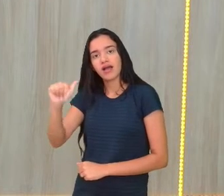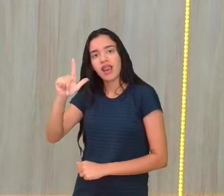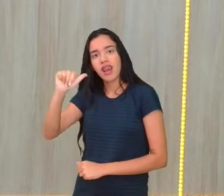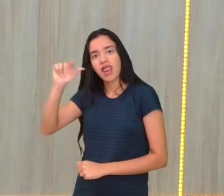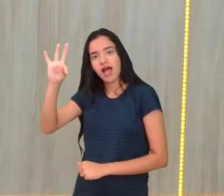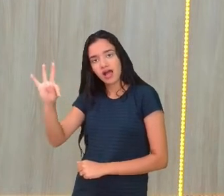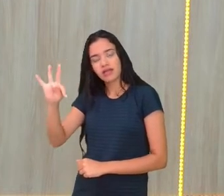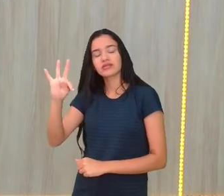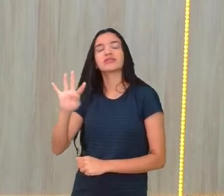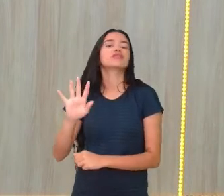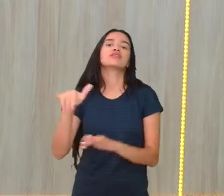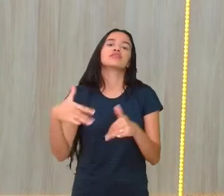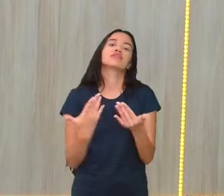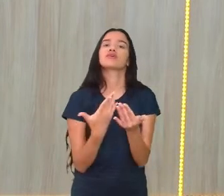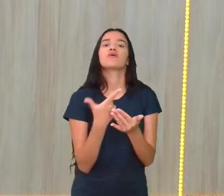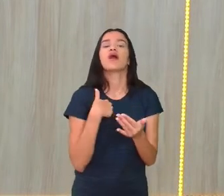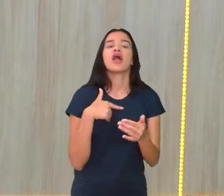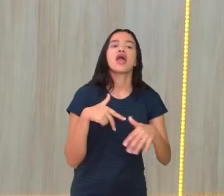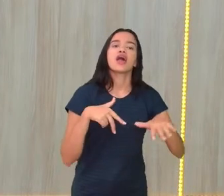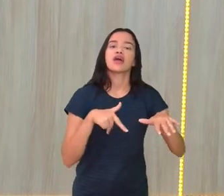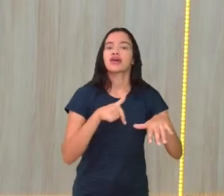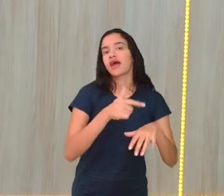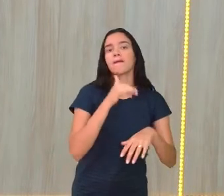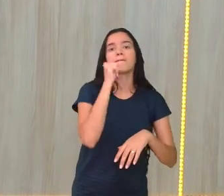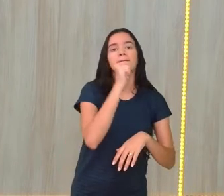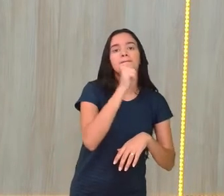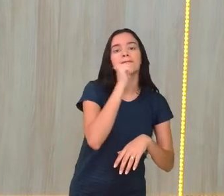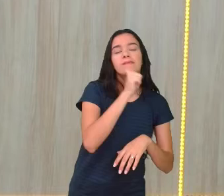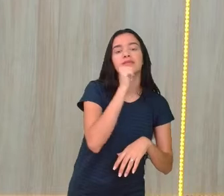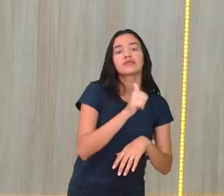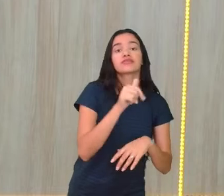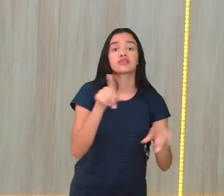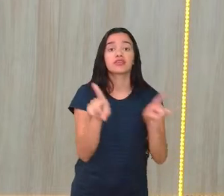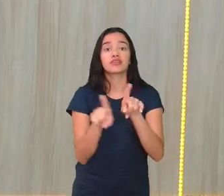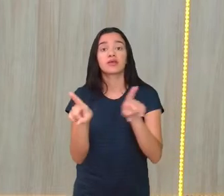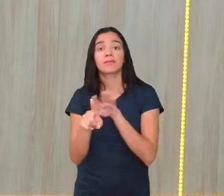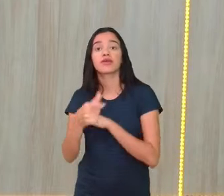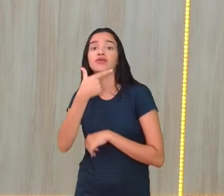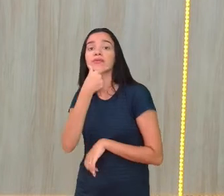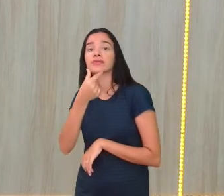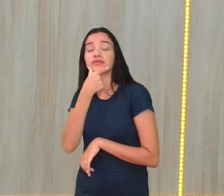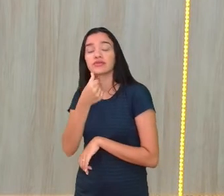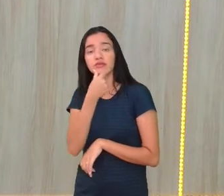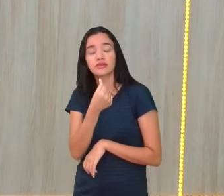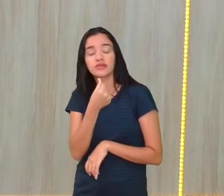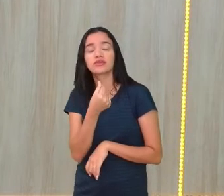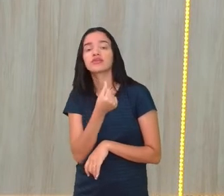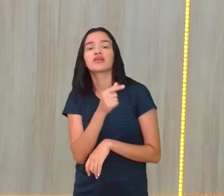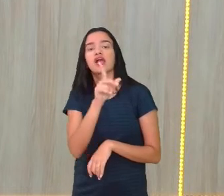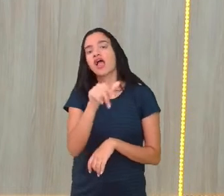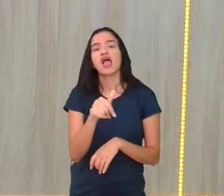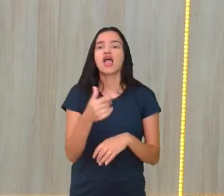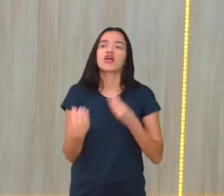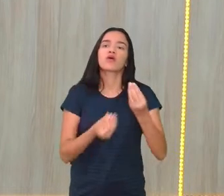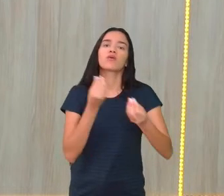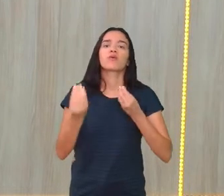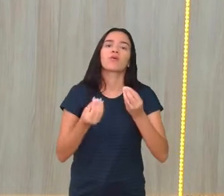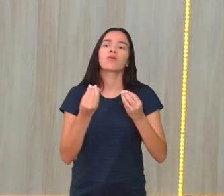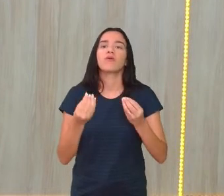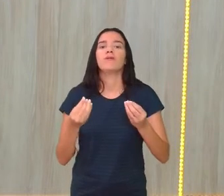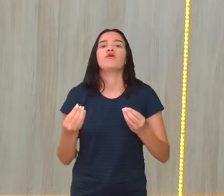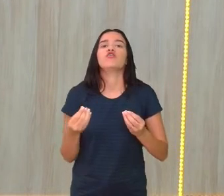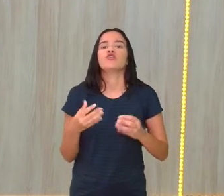a versão masculina e feminina dessas divindades, né, que eram retratadas com a forma humana.